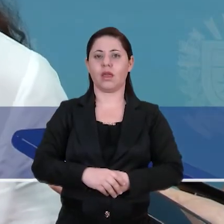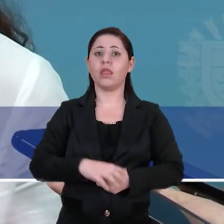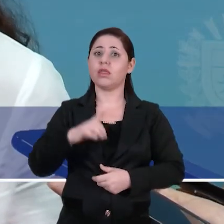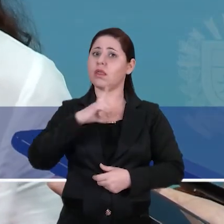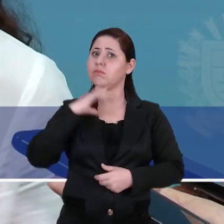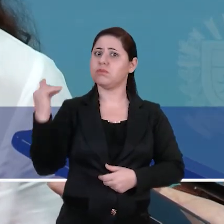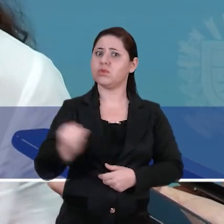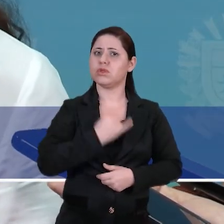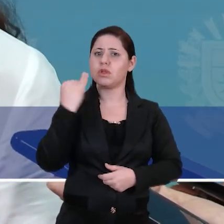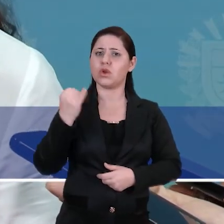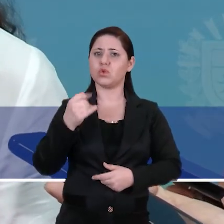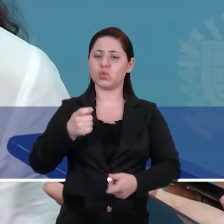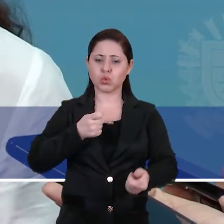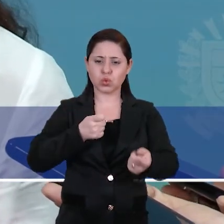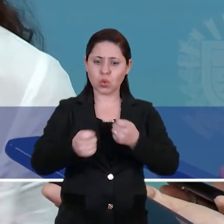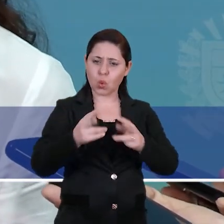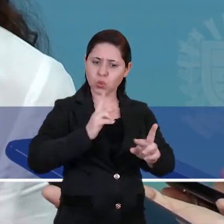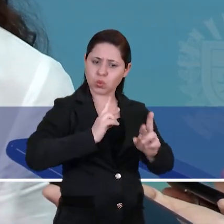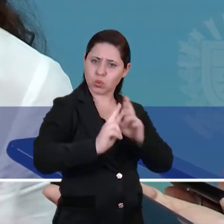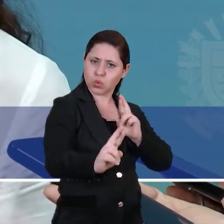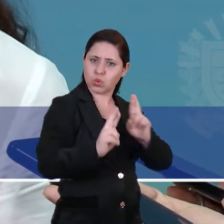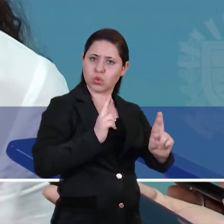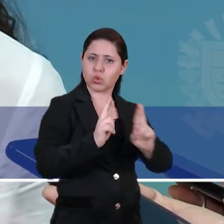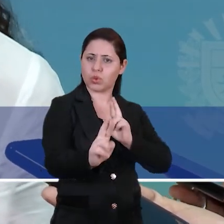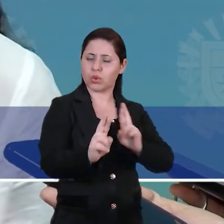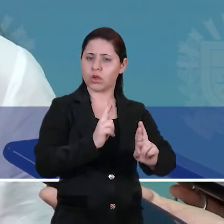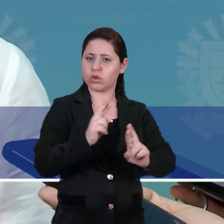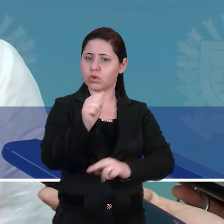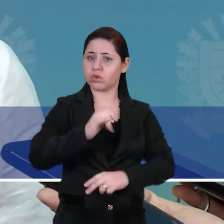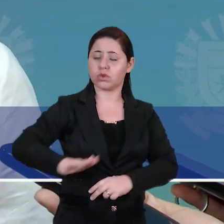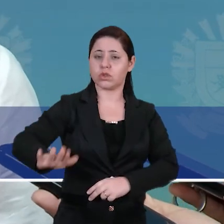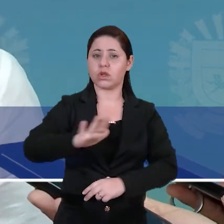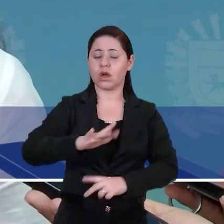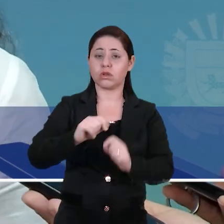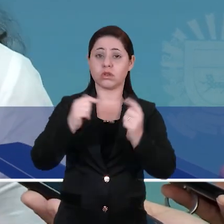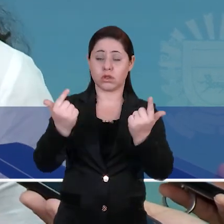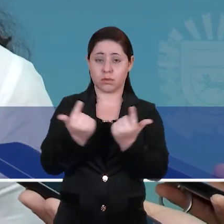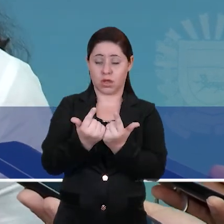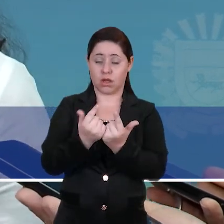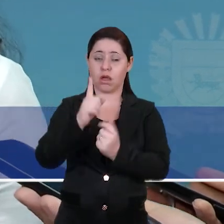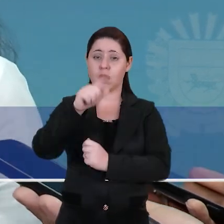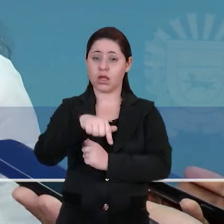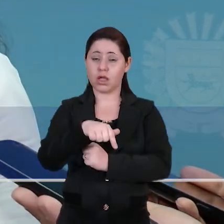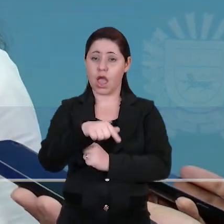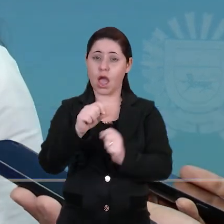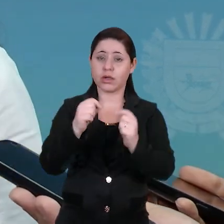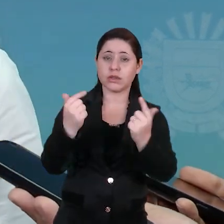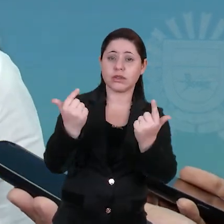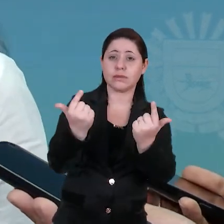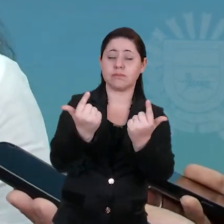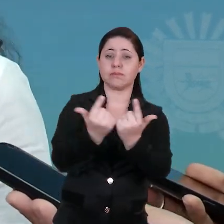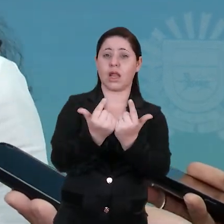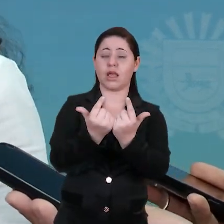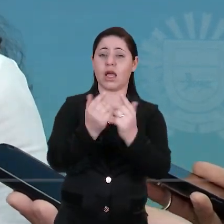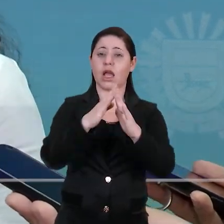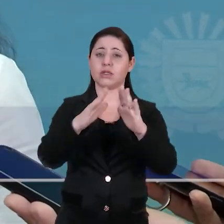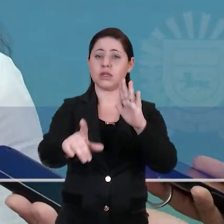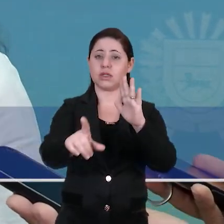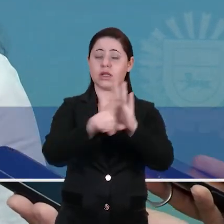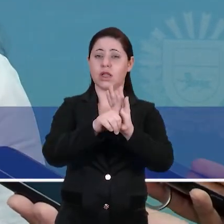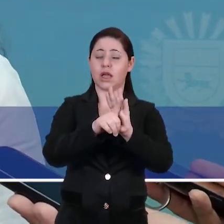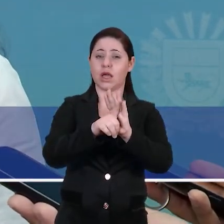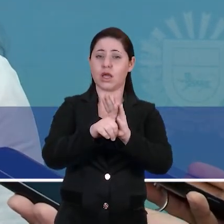um papel importantíssimo que é de articulador social, que é isso que nós estamos fazendo hoje aqui na Assembleia, que é congregando a Casa de Leis, o